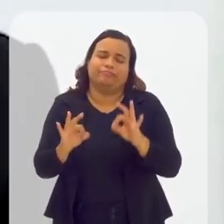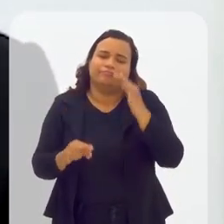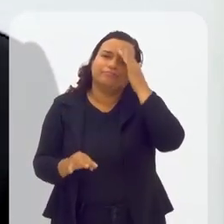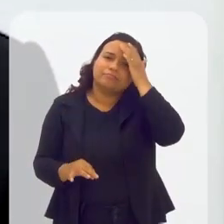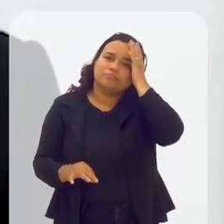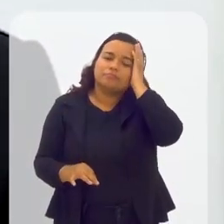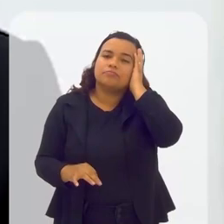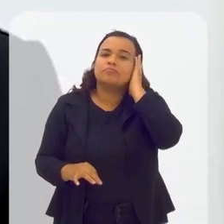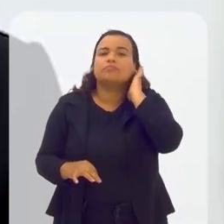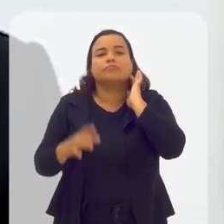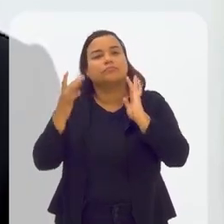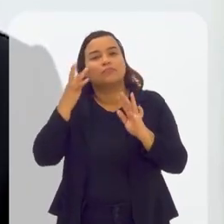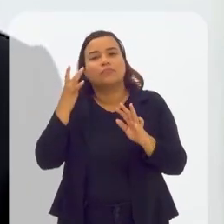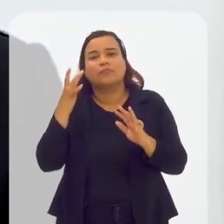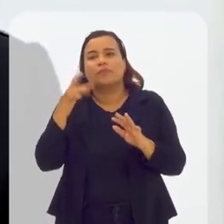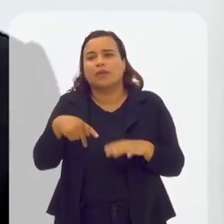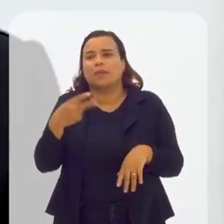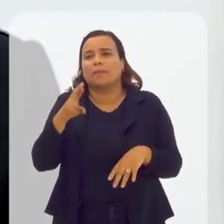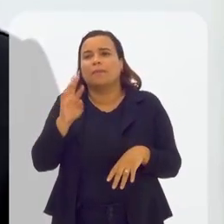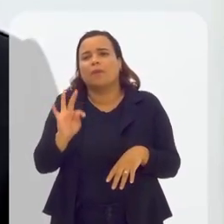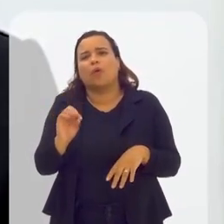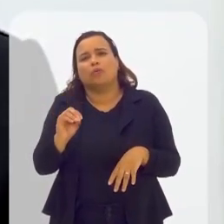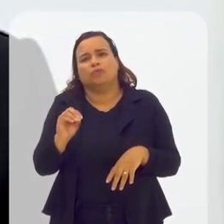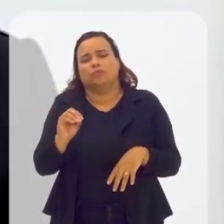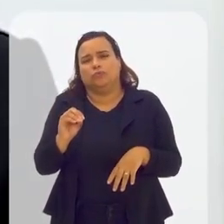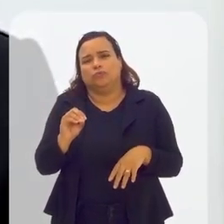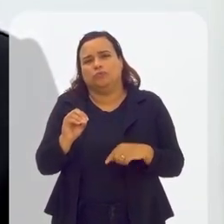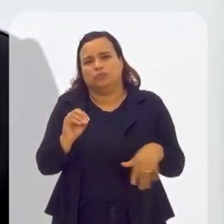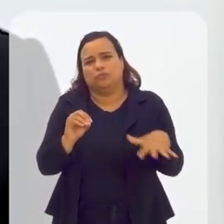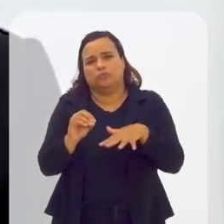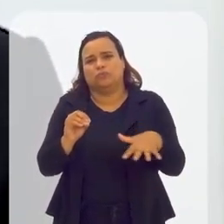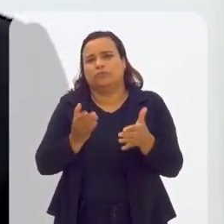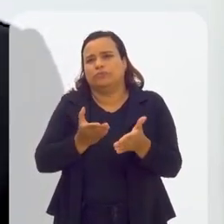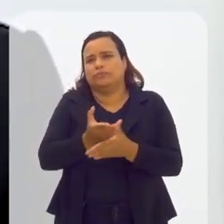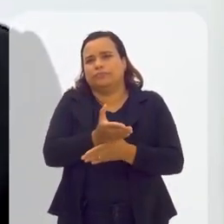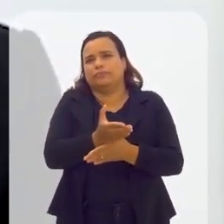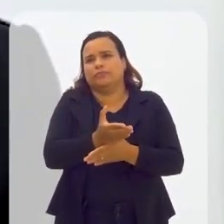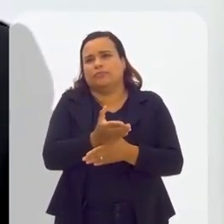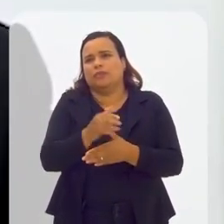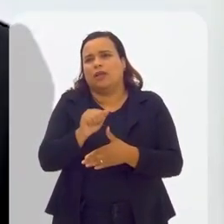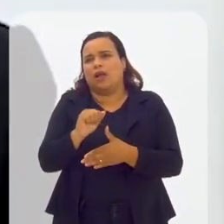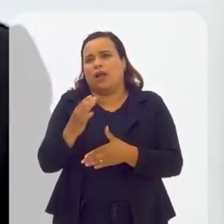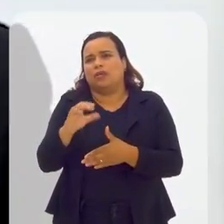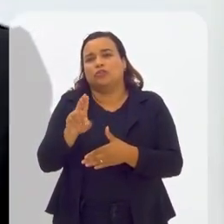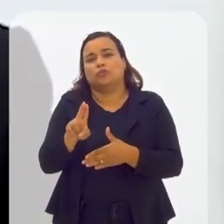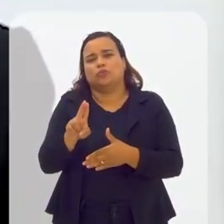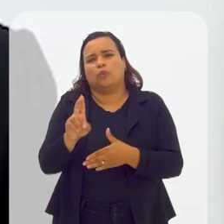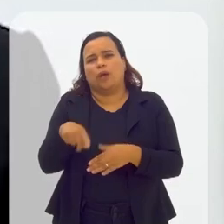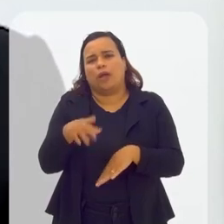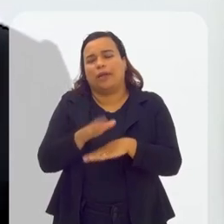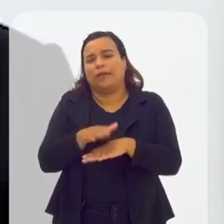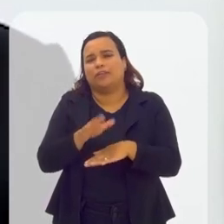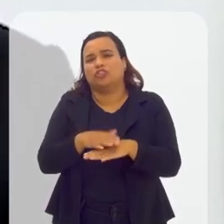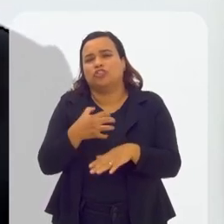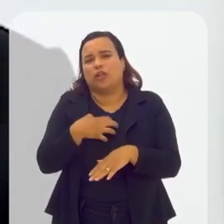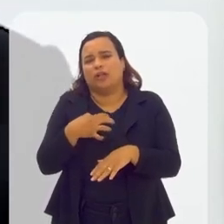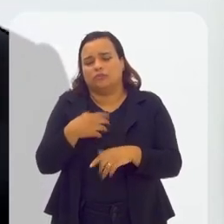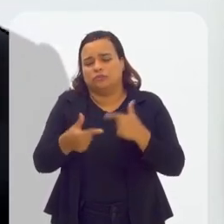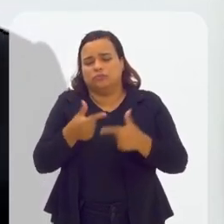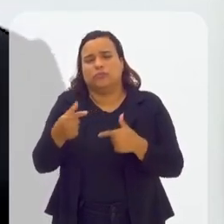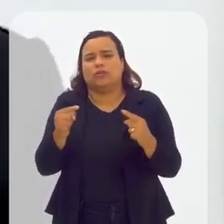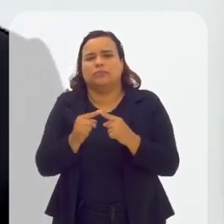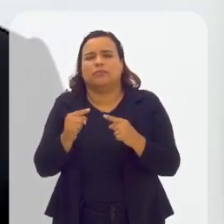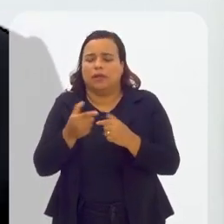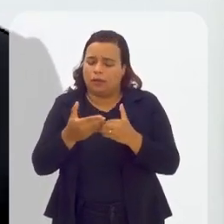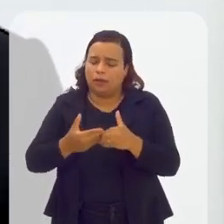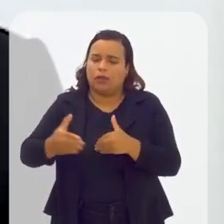cidade do Rio de Janeiro. Eu acho que o Porto do Açu é um grande exemplo da maneira como estão operando o assunto, tá? Mas a